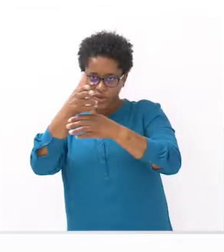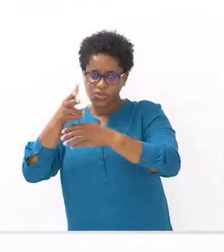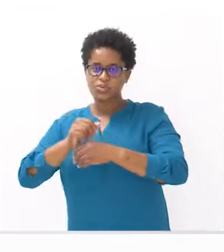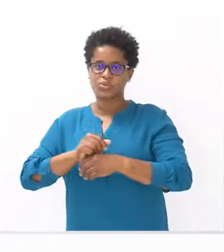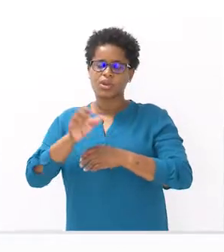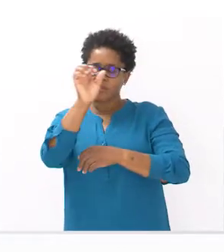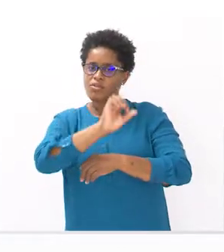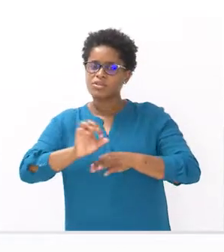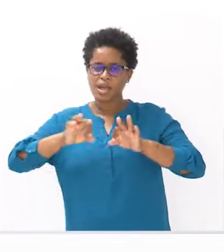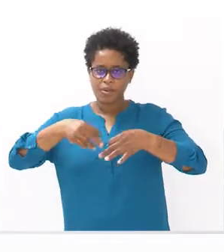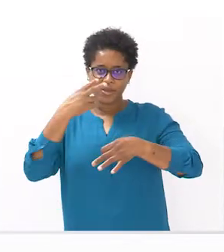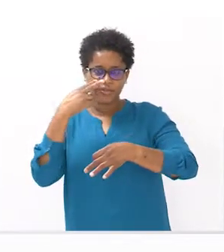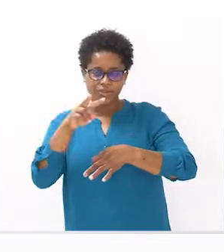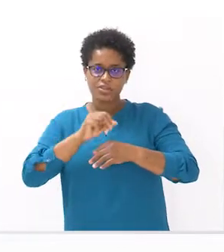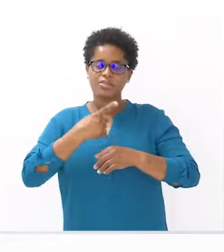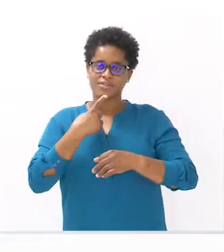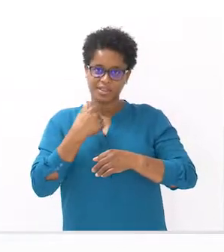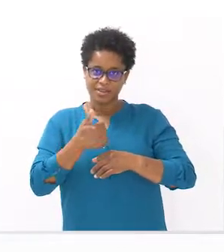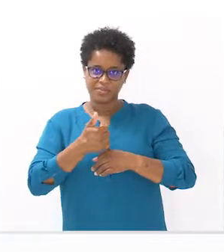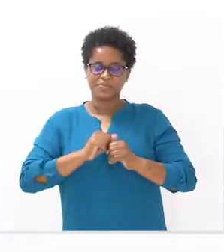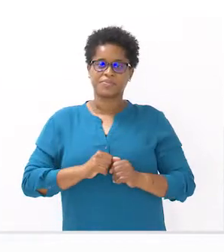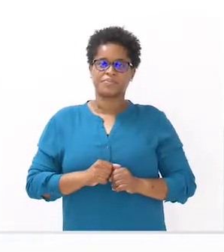que vocês acabaram de assistir, não é?